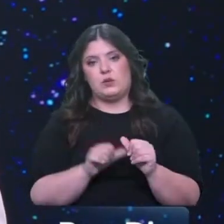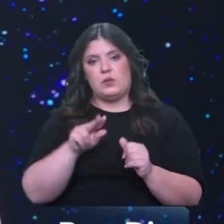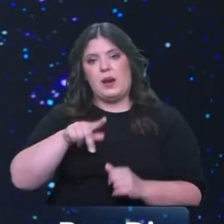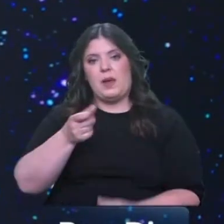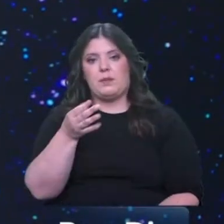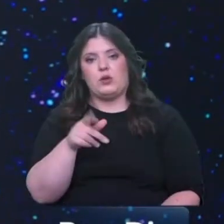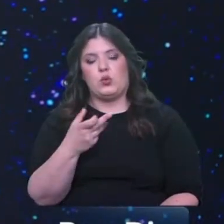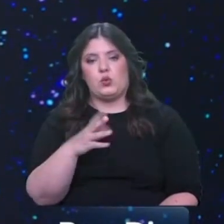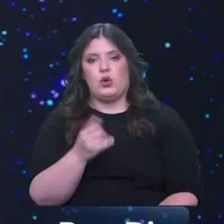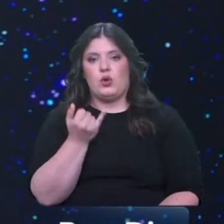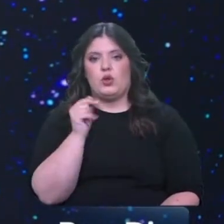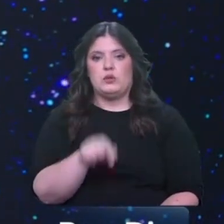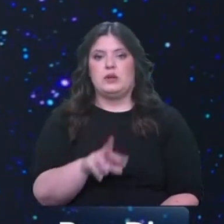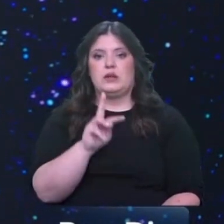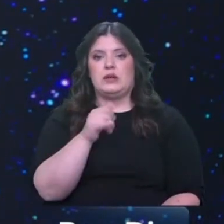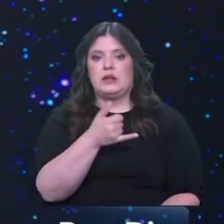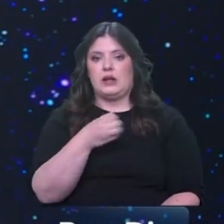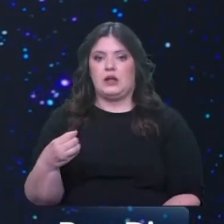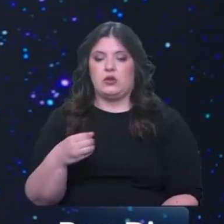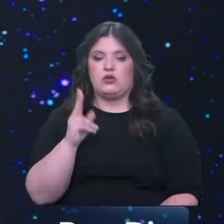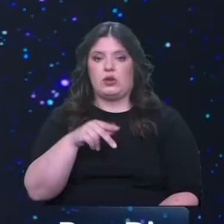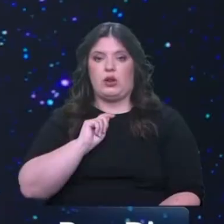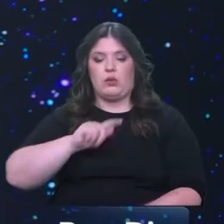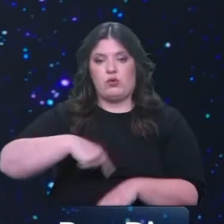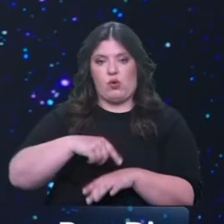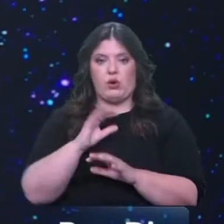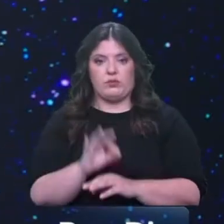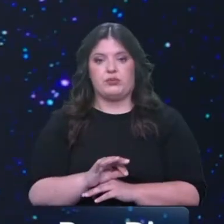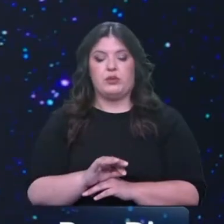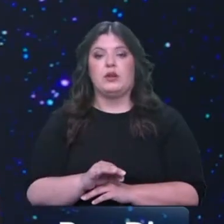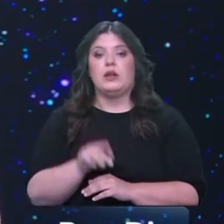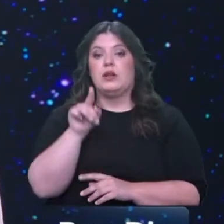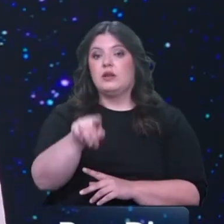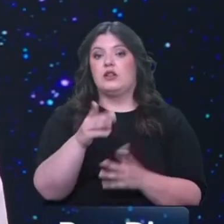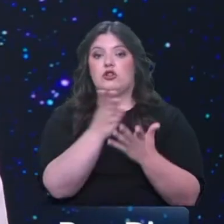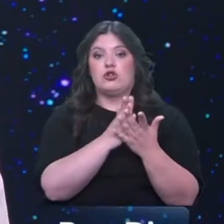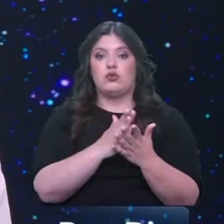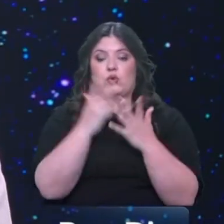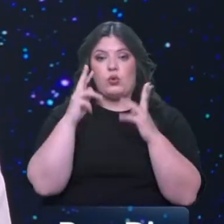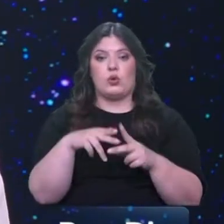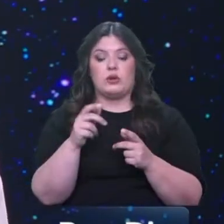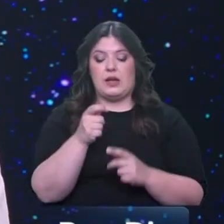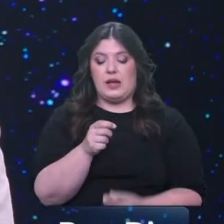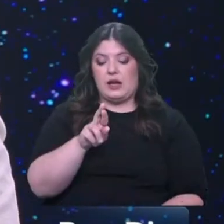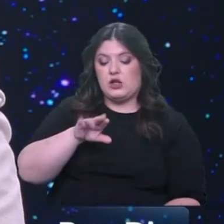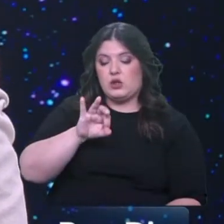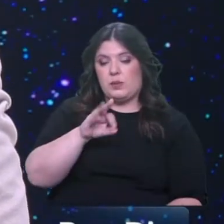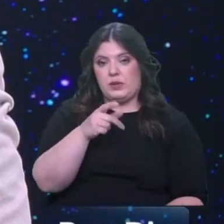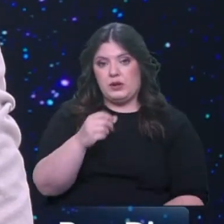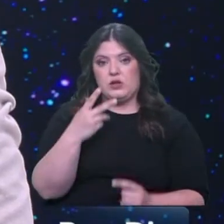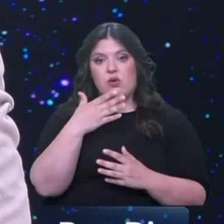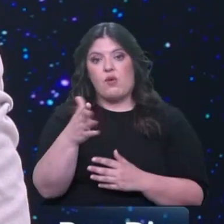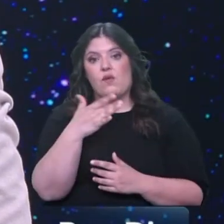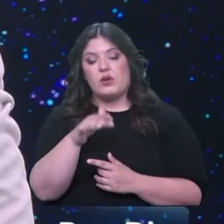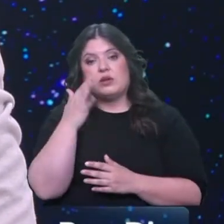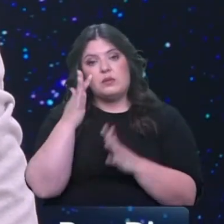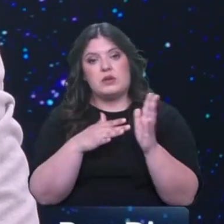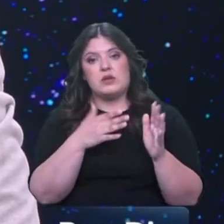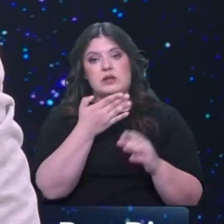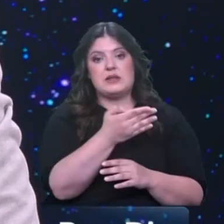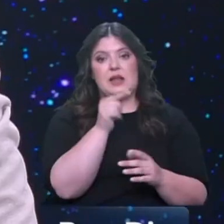Neptuno, cerca de 2.500 km por hora em Neptuno. Neste estudo encontramos exoplanetas com ventos, imagina tu, entre